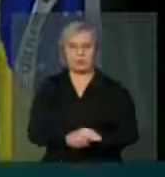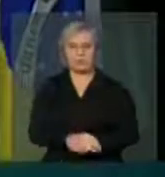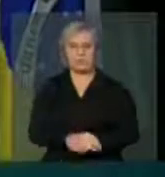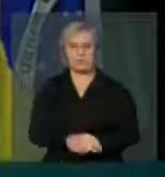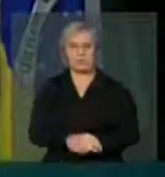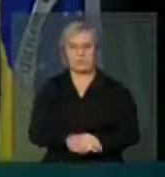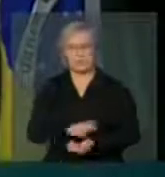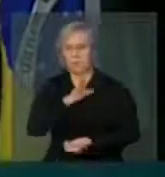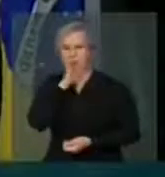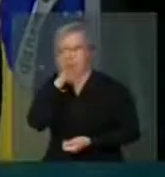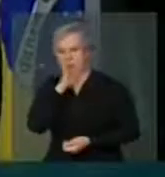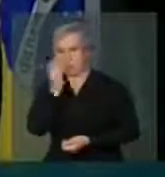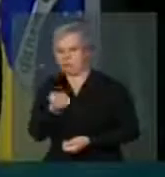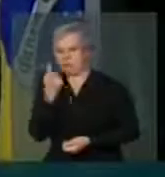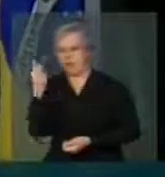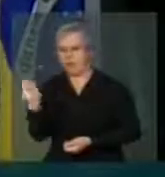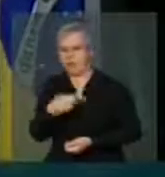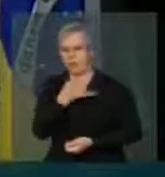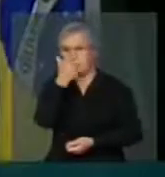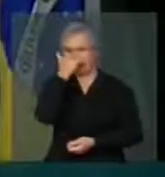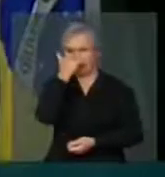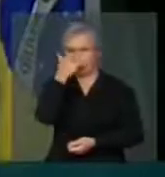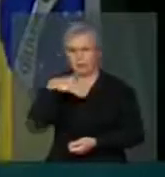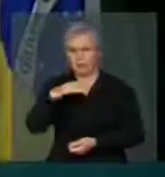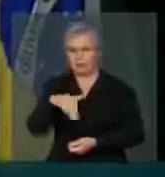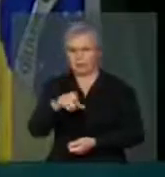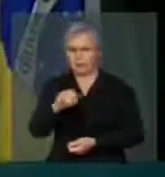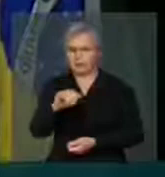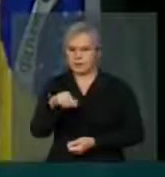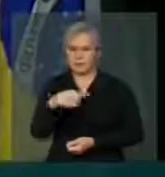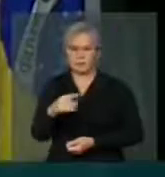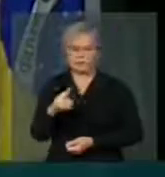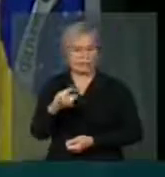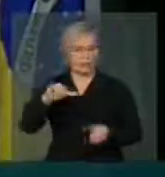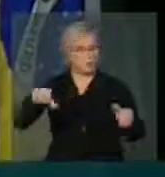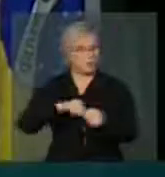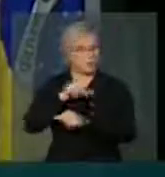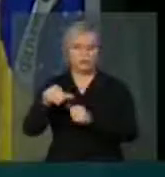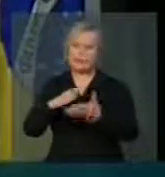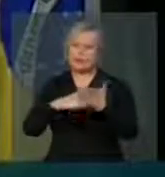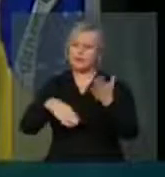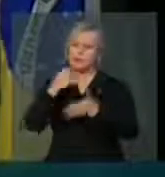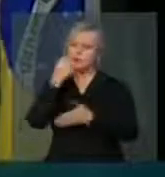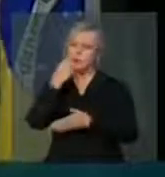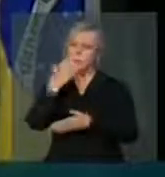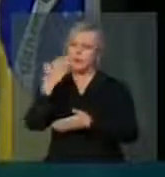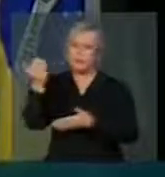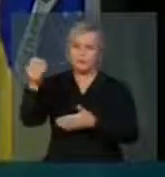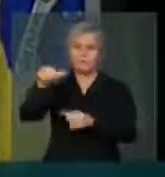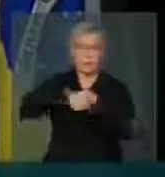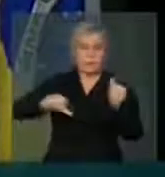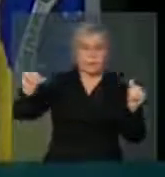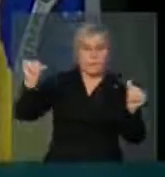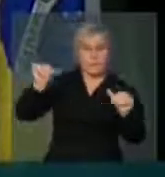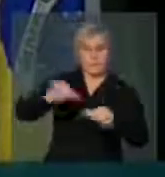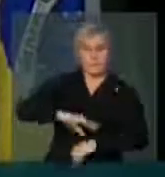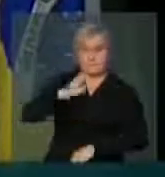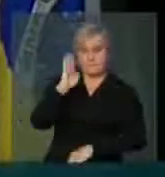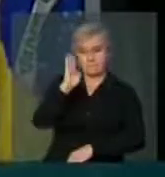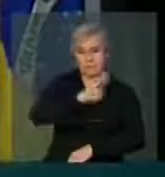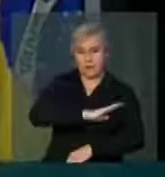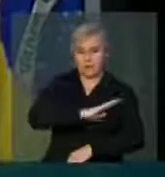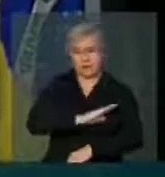O escândalo do Mensalão mudou o clima de expectativa favorável no Brasil e sinalizou um